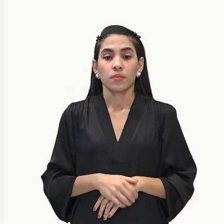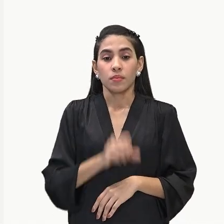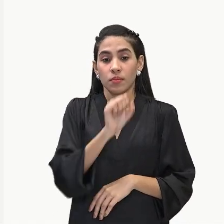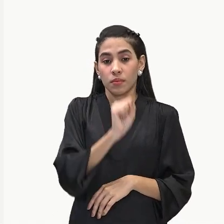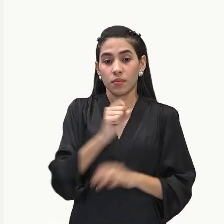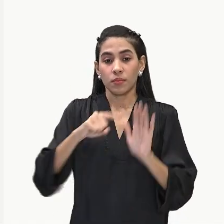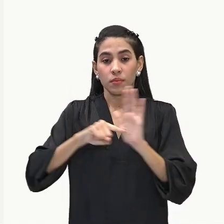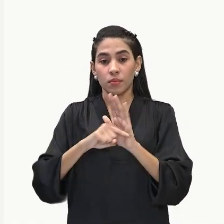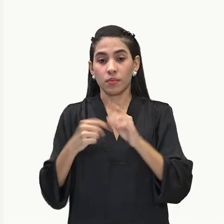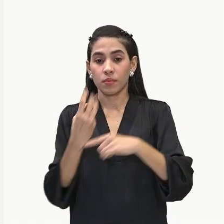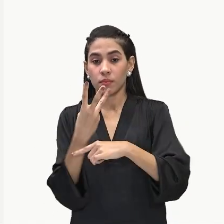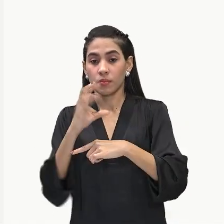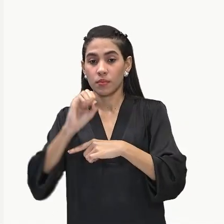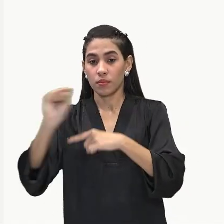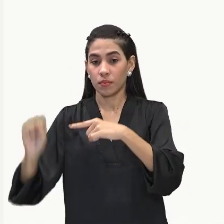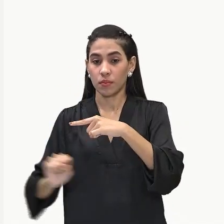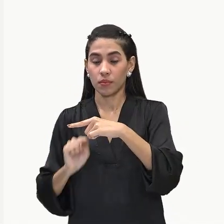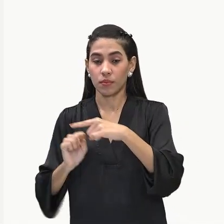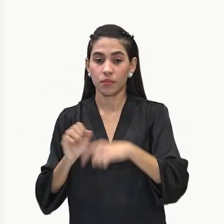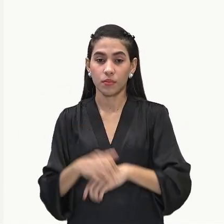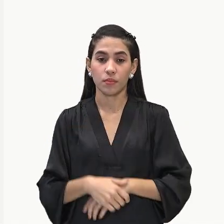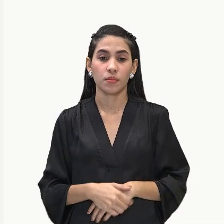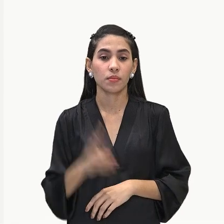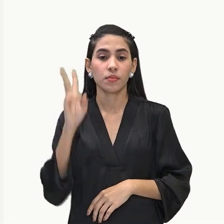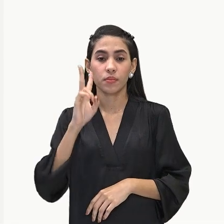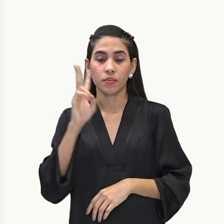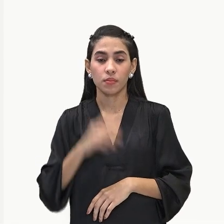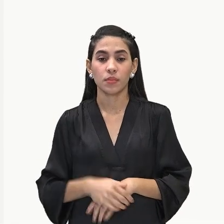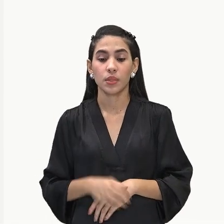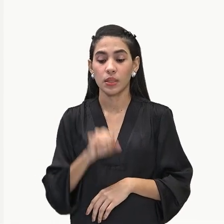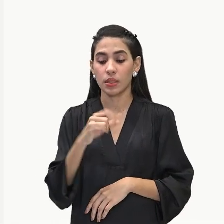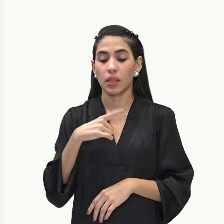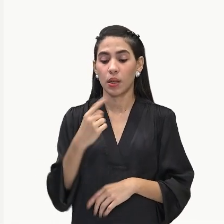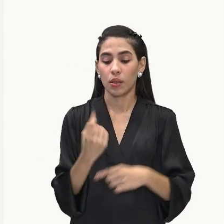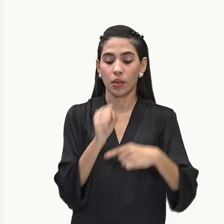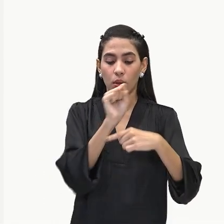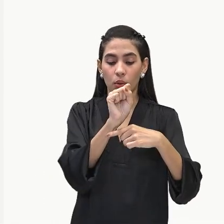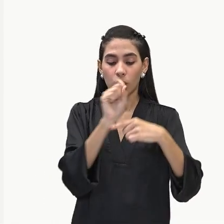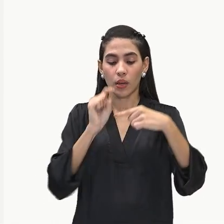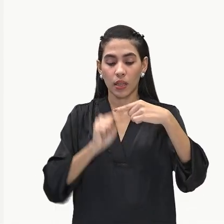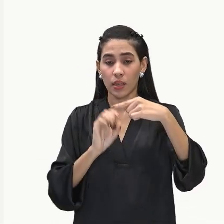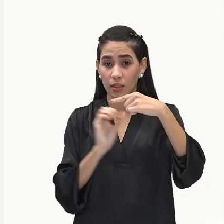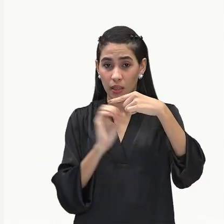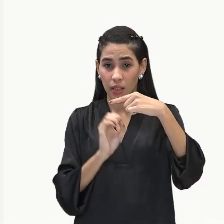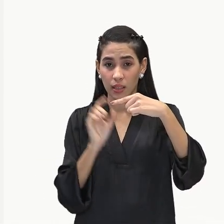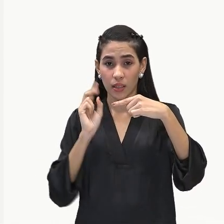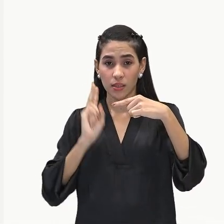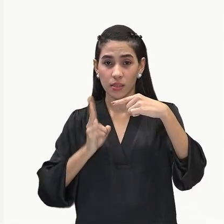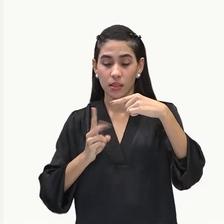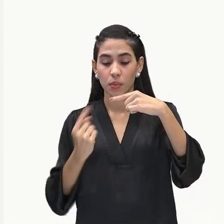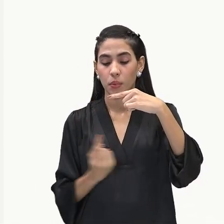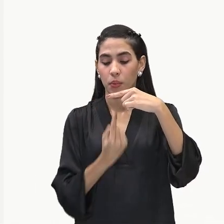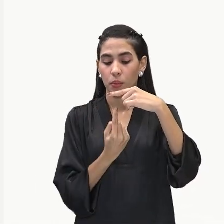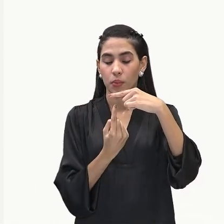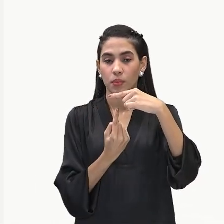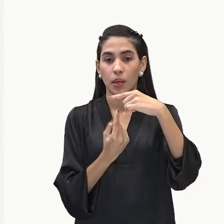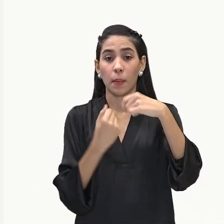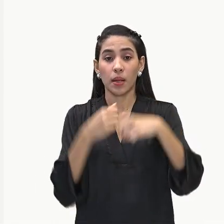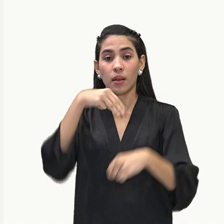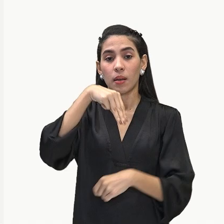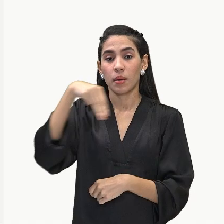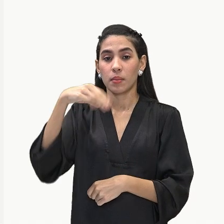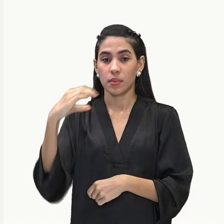aqui, ok? Lembre que quando tem só um número, é 1. Então, aí nós vamos ter que tirar o